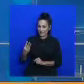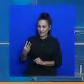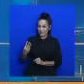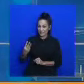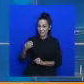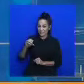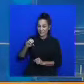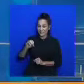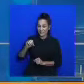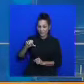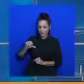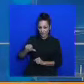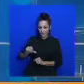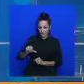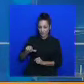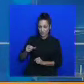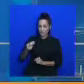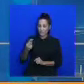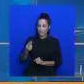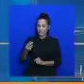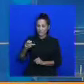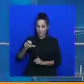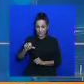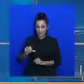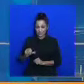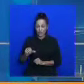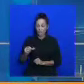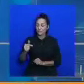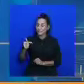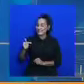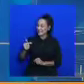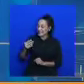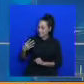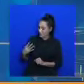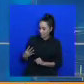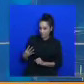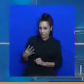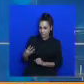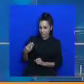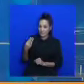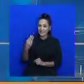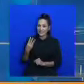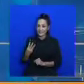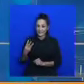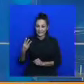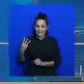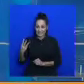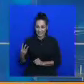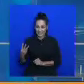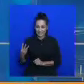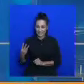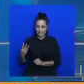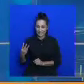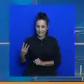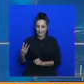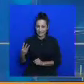43, 09, 29, 74, 33,